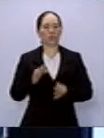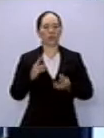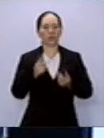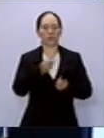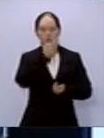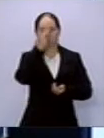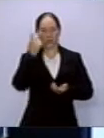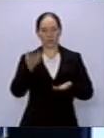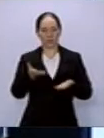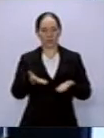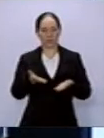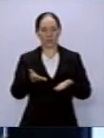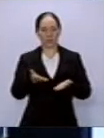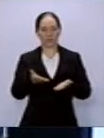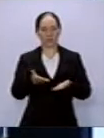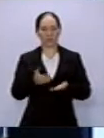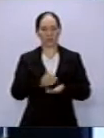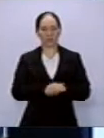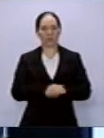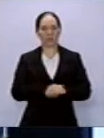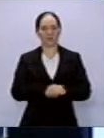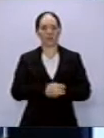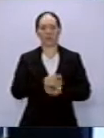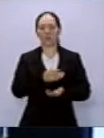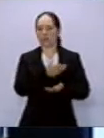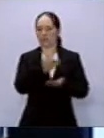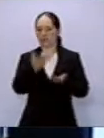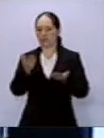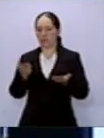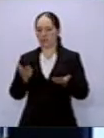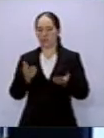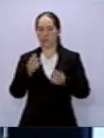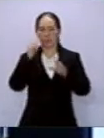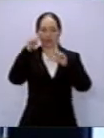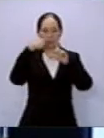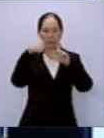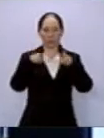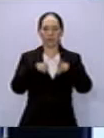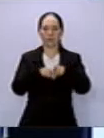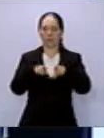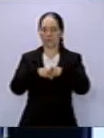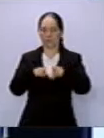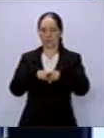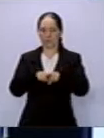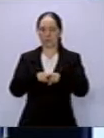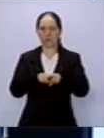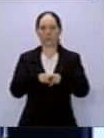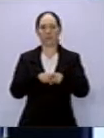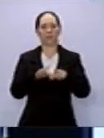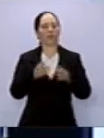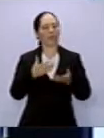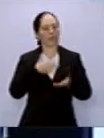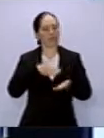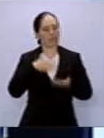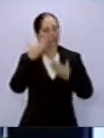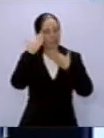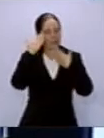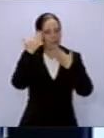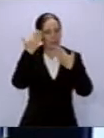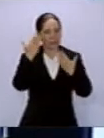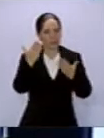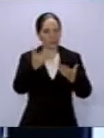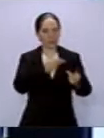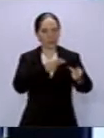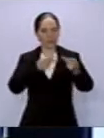presentes no auditório as autoridades aqui presentes a imprensa enfim Agradecer o convite